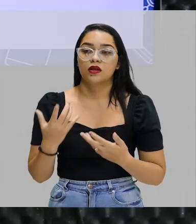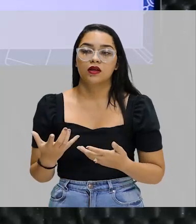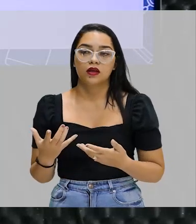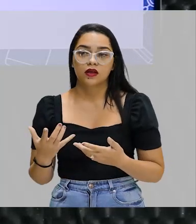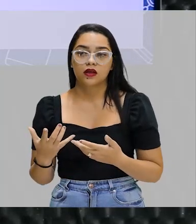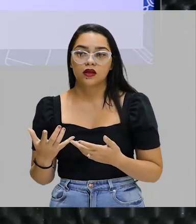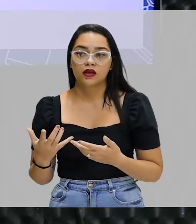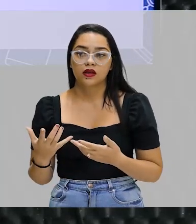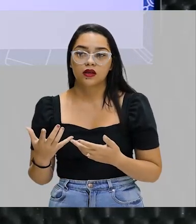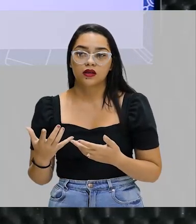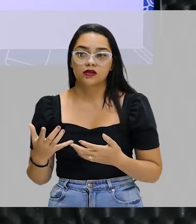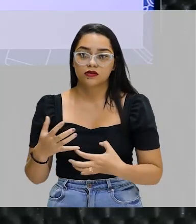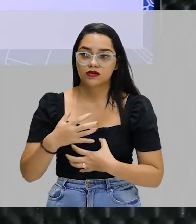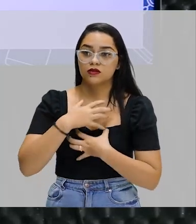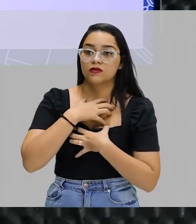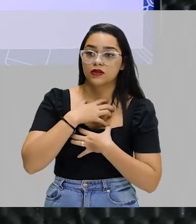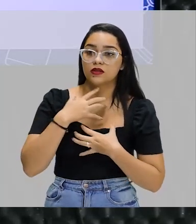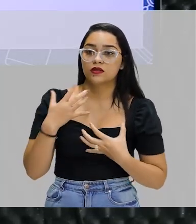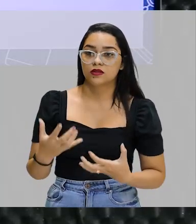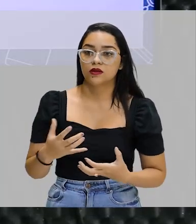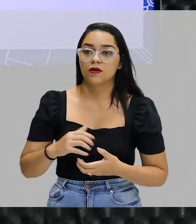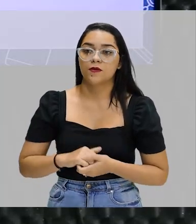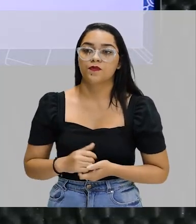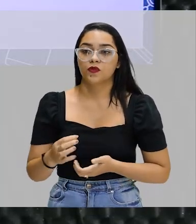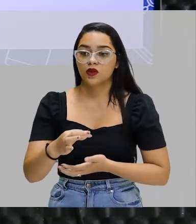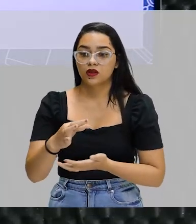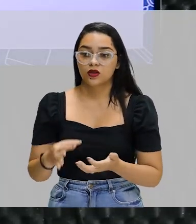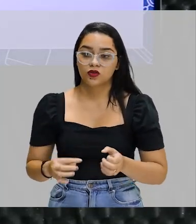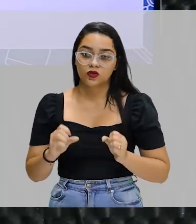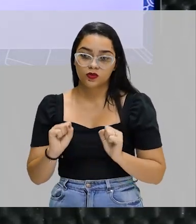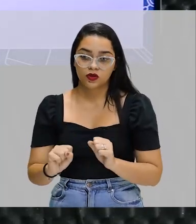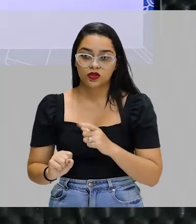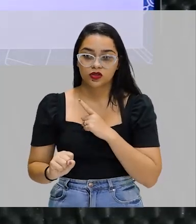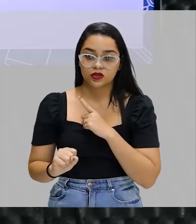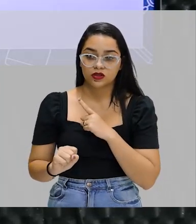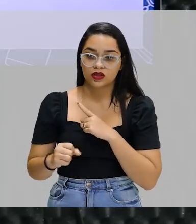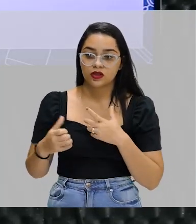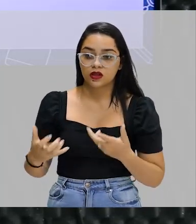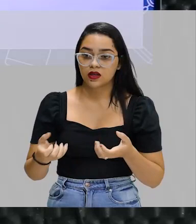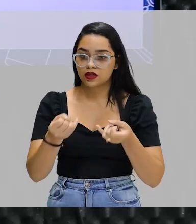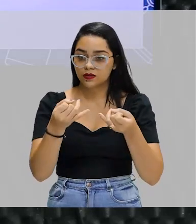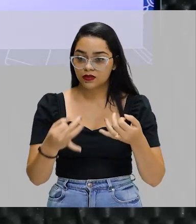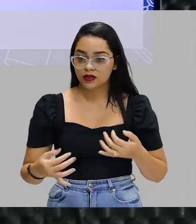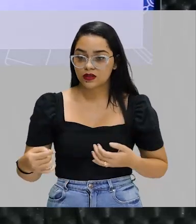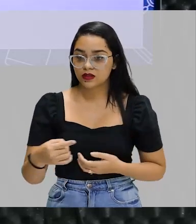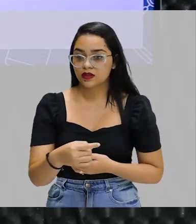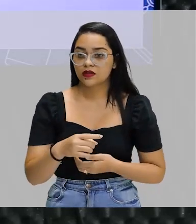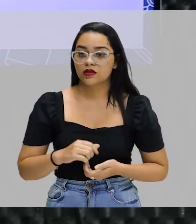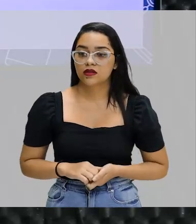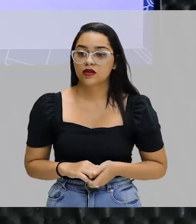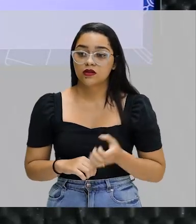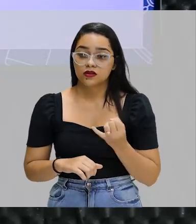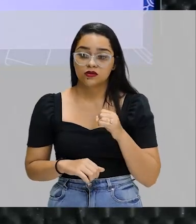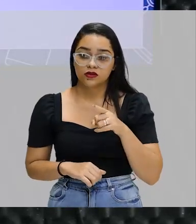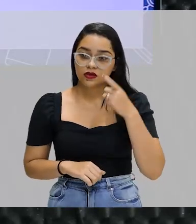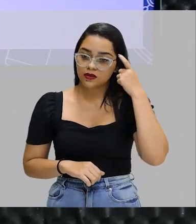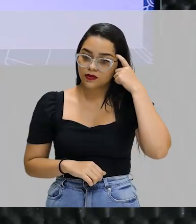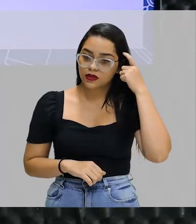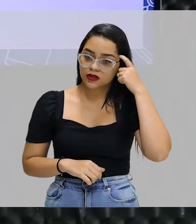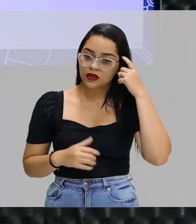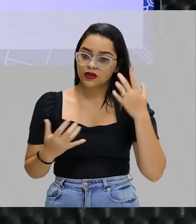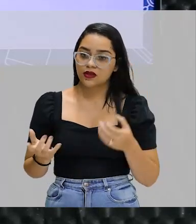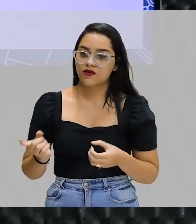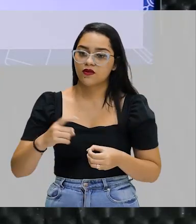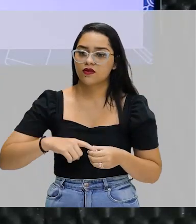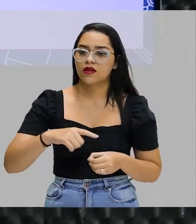de uma campanha de sensibilização. O texto pode oferecer explicação. Então, aqui, se você pensar, a gente